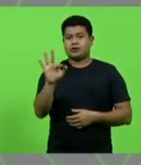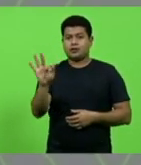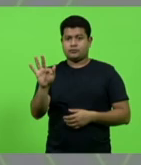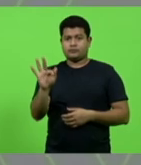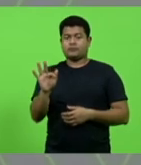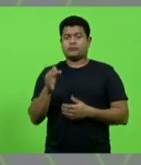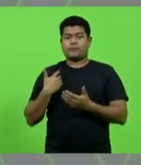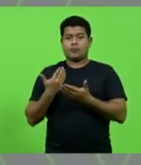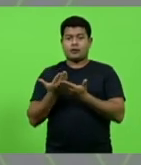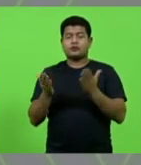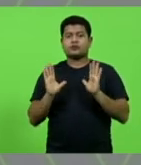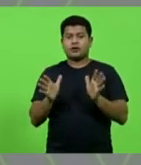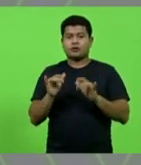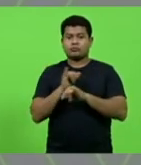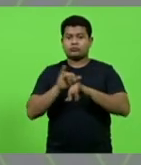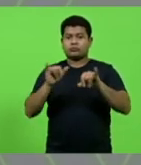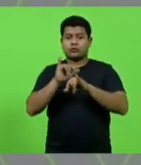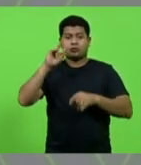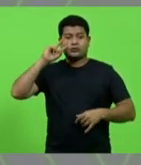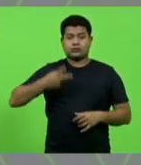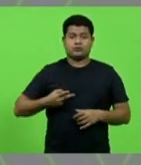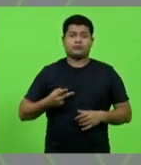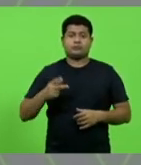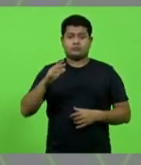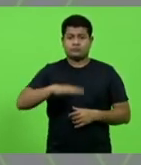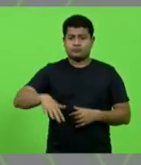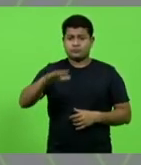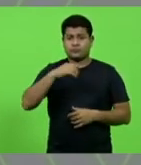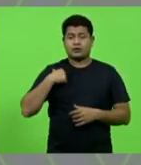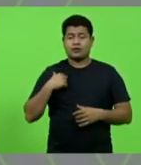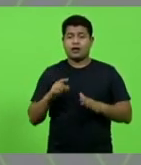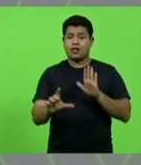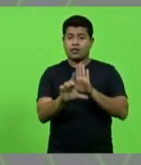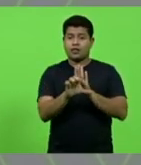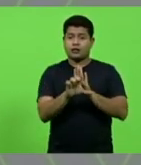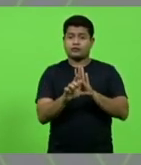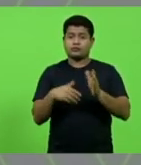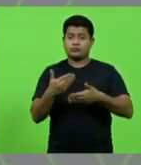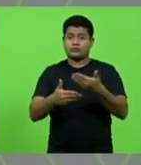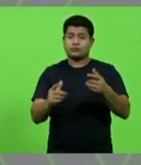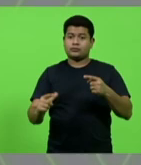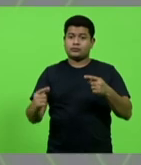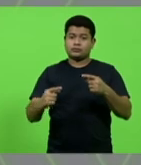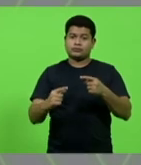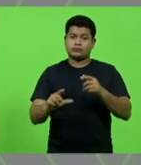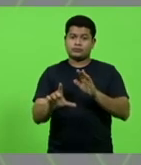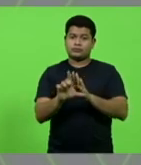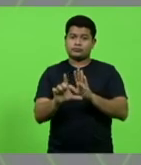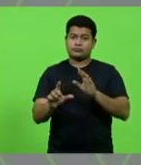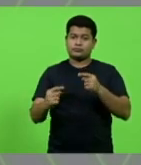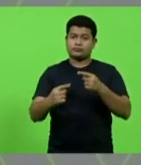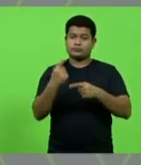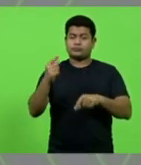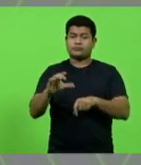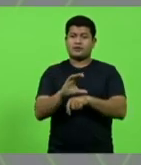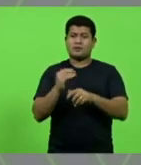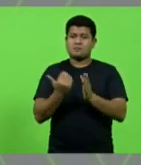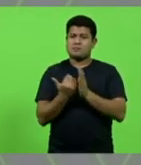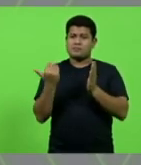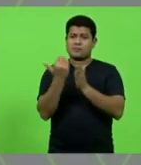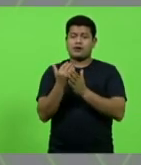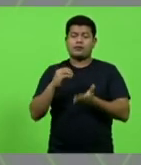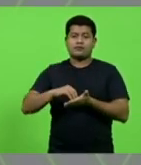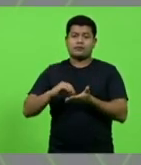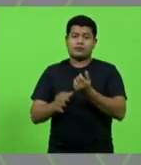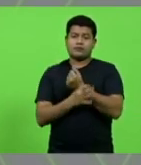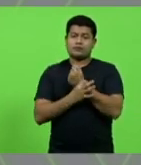geral reconhecida, muito provavelmente esta lei será declarada inconstitucional, causando ainda mais insegurança jurídica para aqueles que